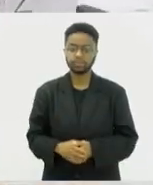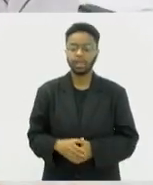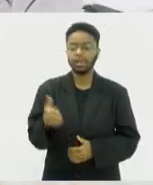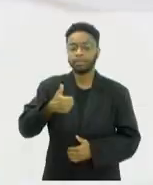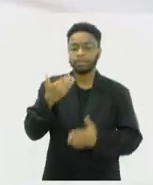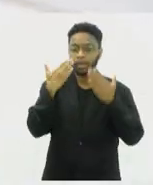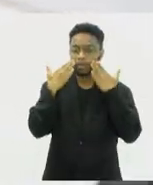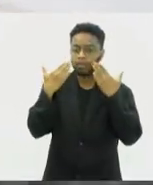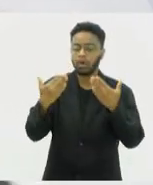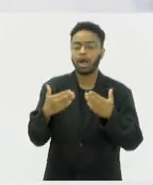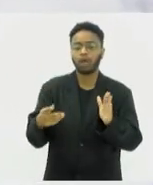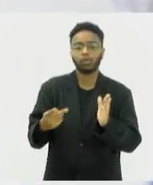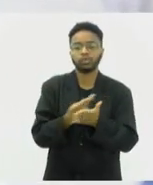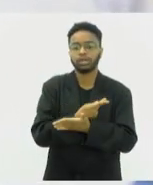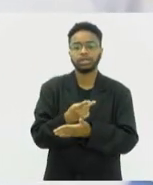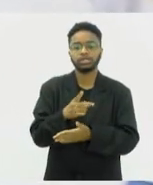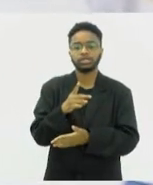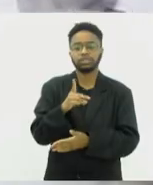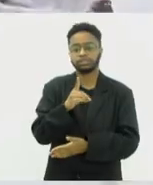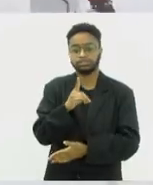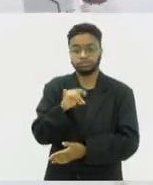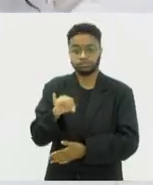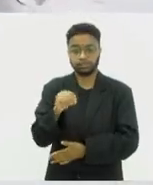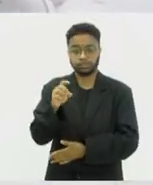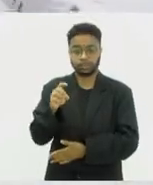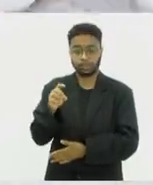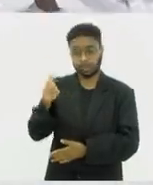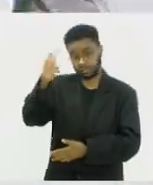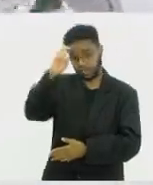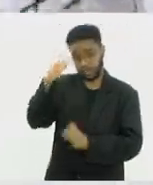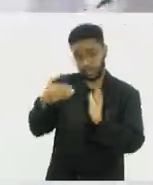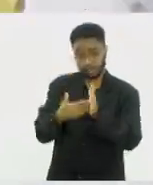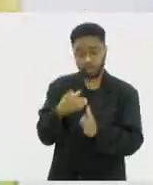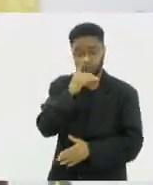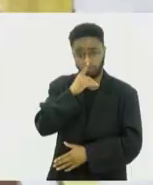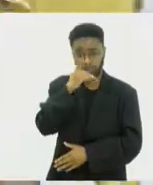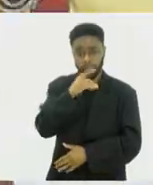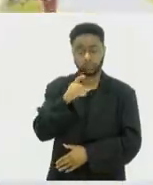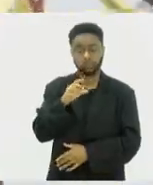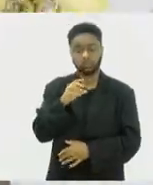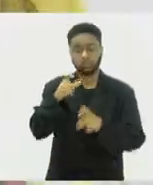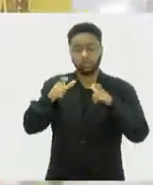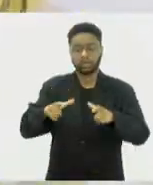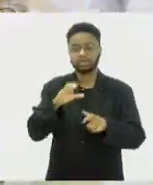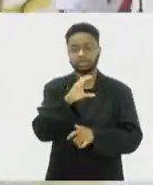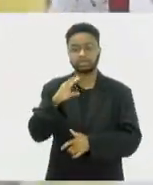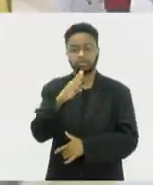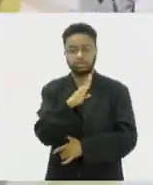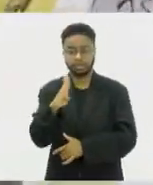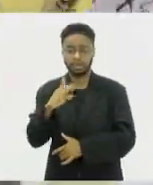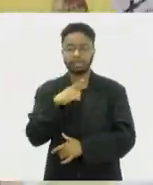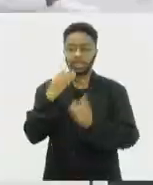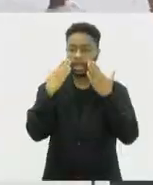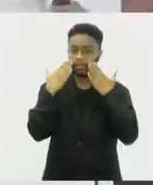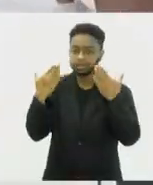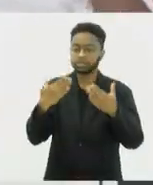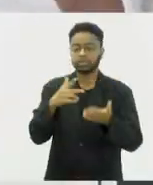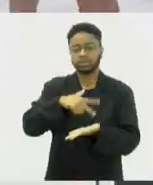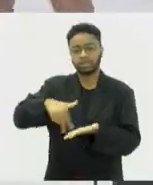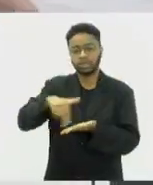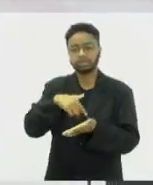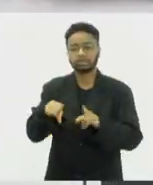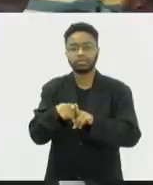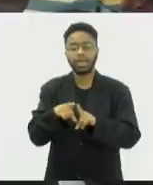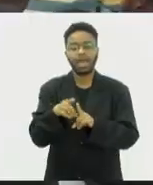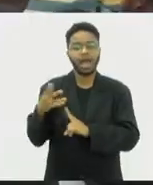de quinta a domingo no Centro Cultural Banco do Brasil, terá encerramento com música, dança e artes circenses. O grupo Clamor vai fazer